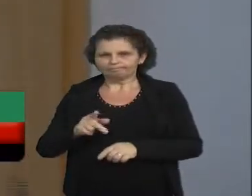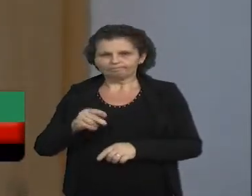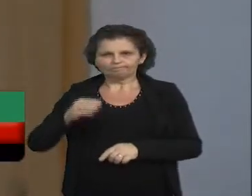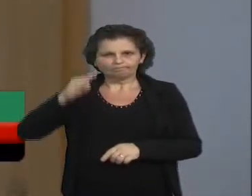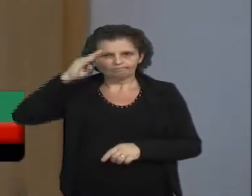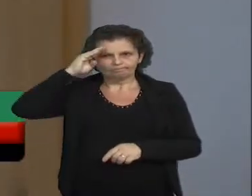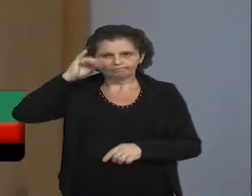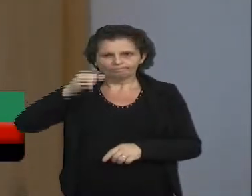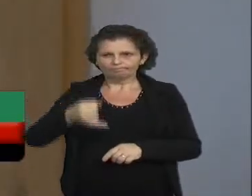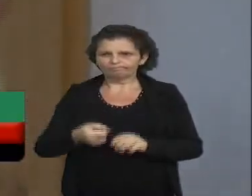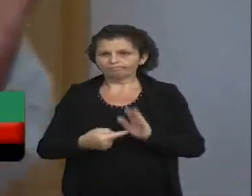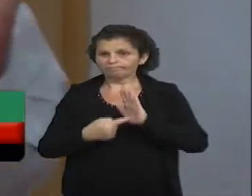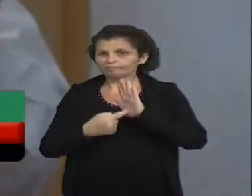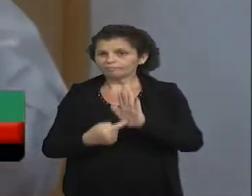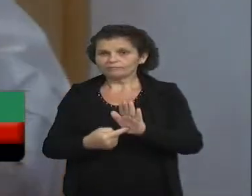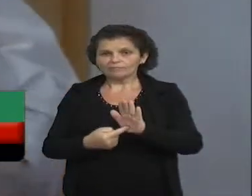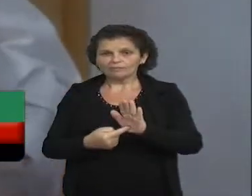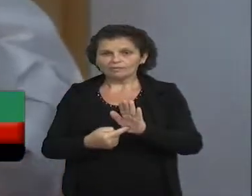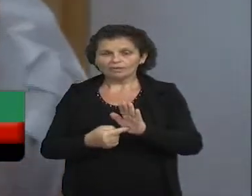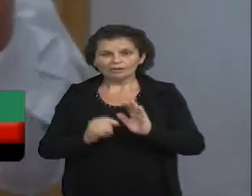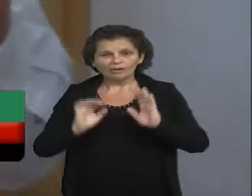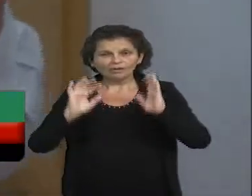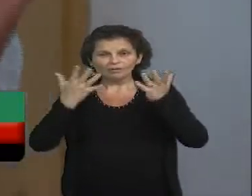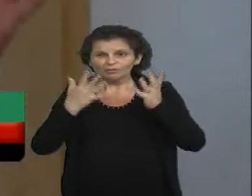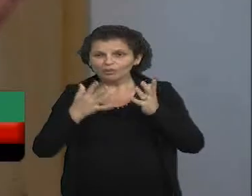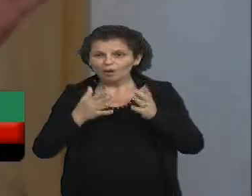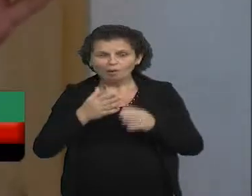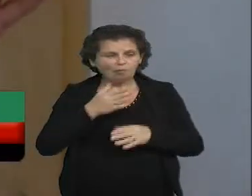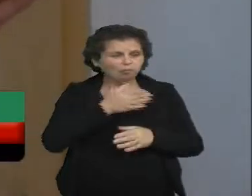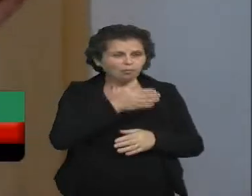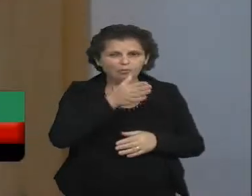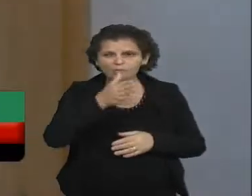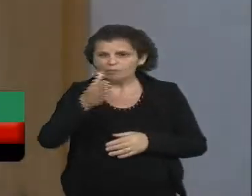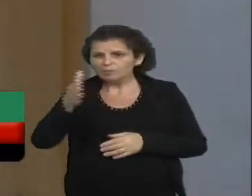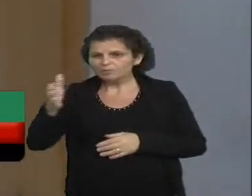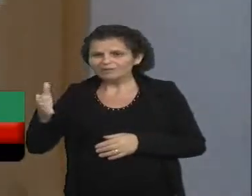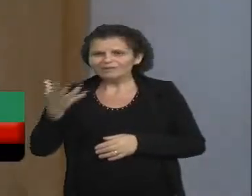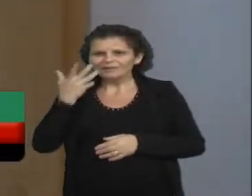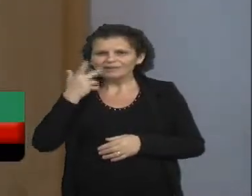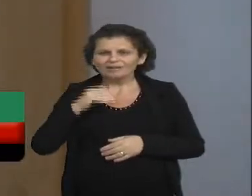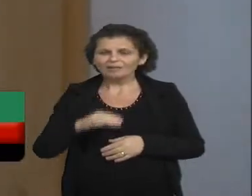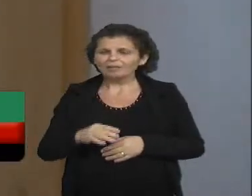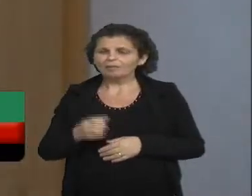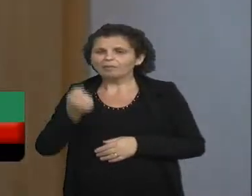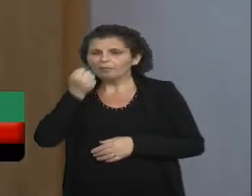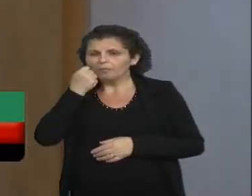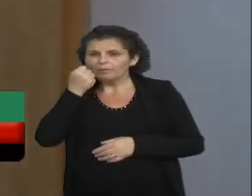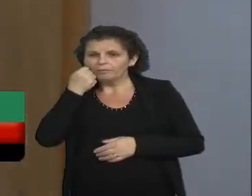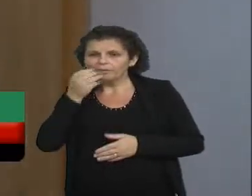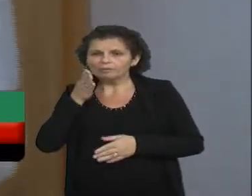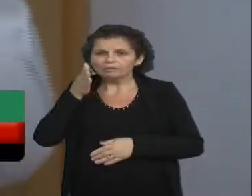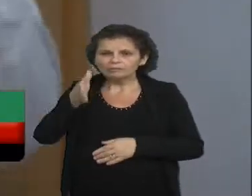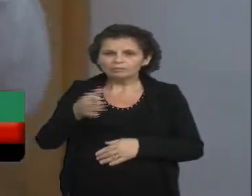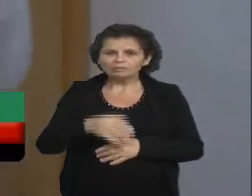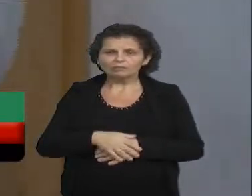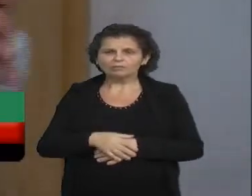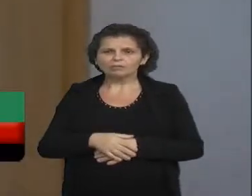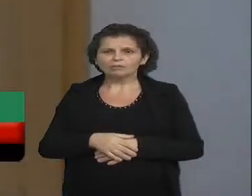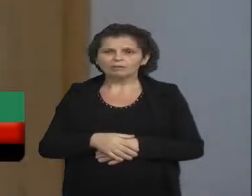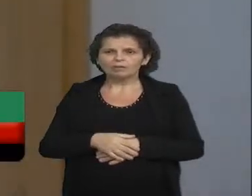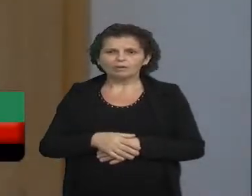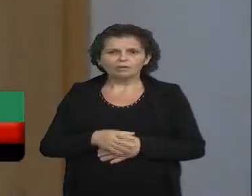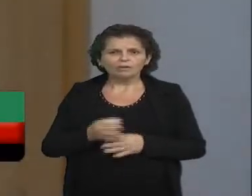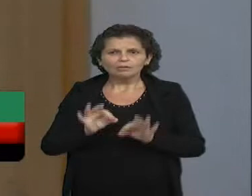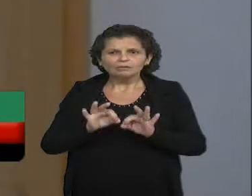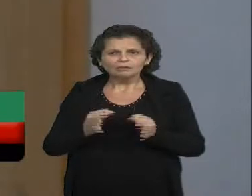aqui, ó, e dizer que isso acontece em todos os lugares. Criança indo comprar uma na padaria, a vereadora Lúcia